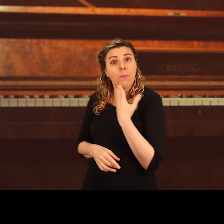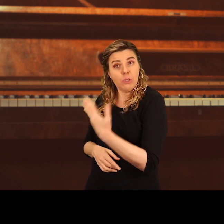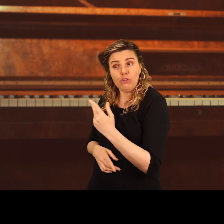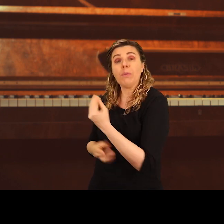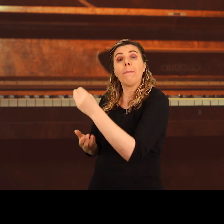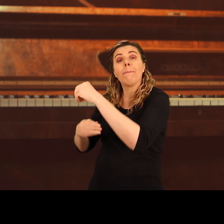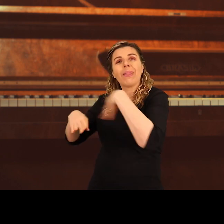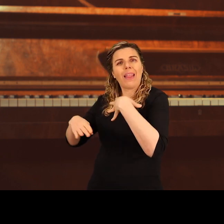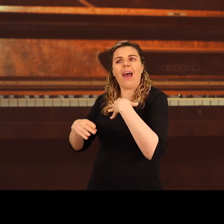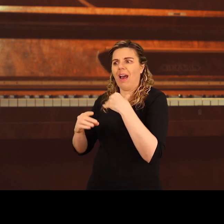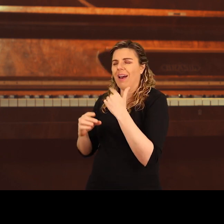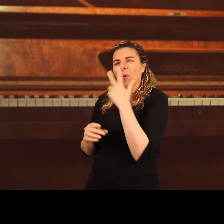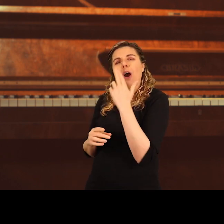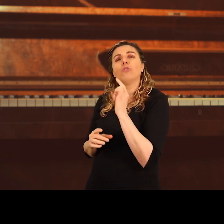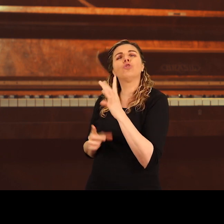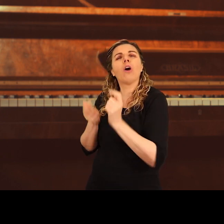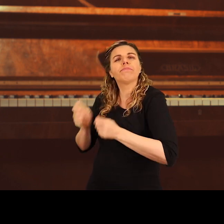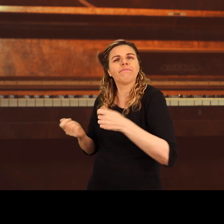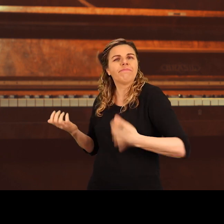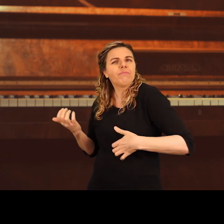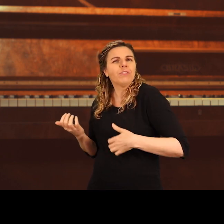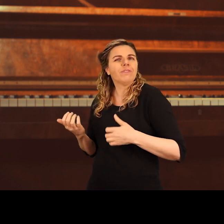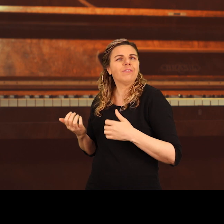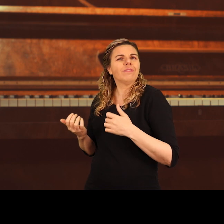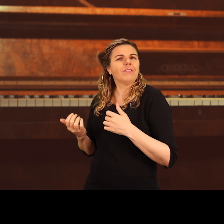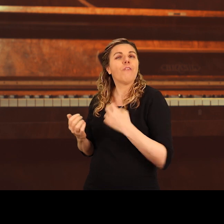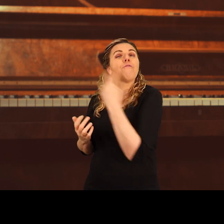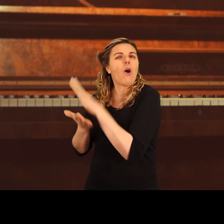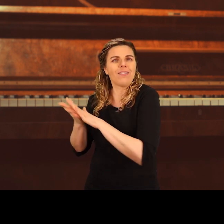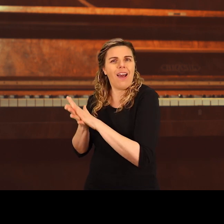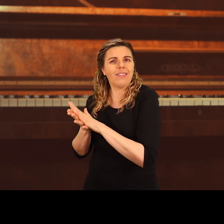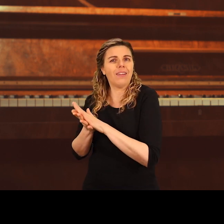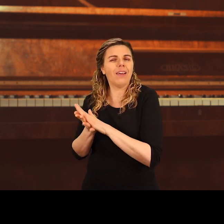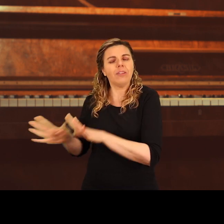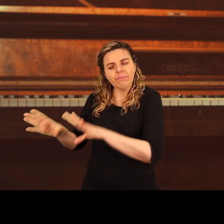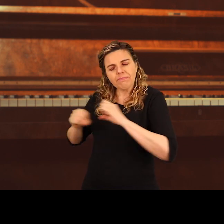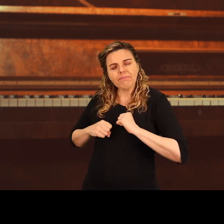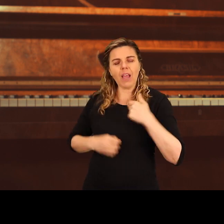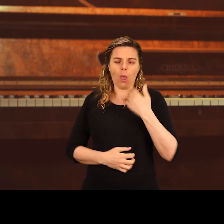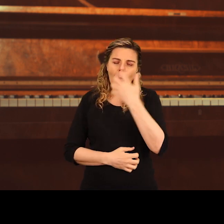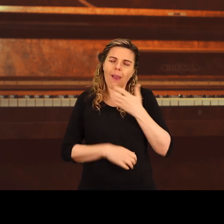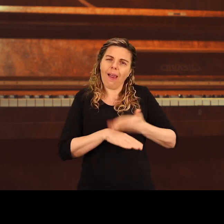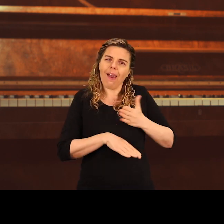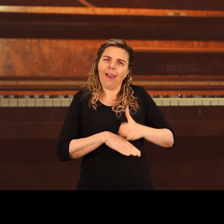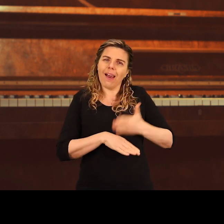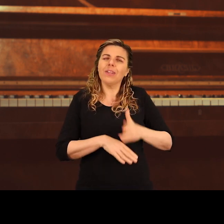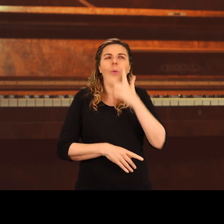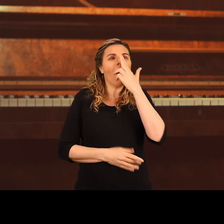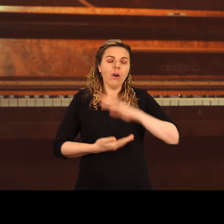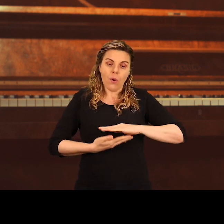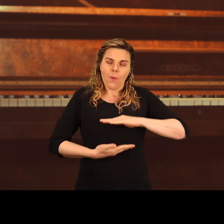mandar os instrumentais sem a minha voz para eu ficar cantando e a música ia entrando em mim, sabe? Para quando eu fosse para estúdio, aquilo